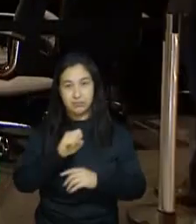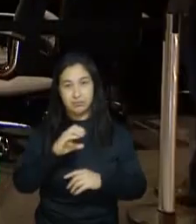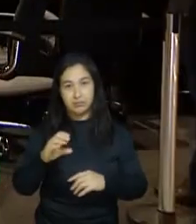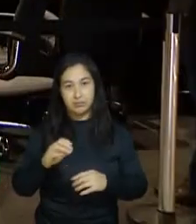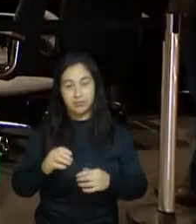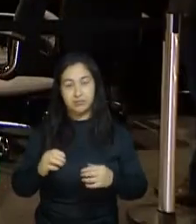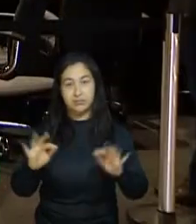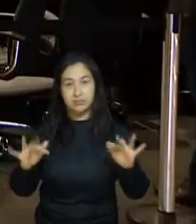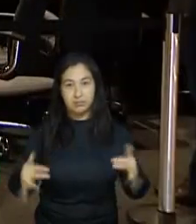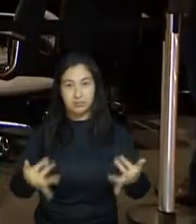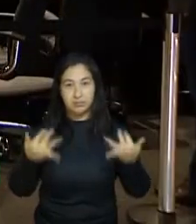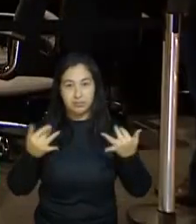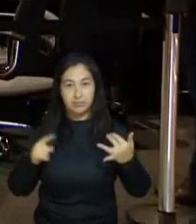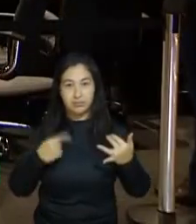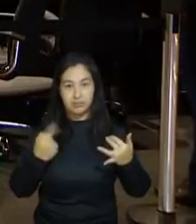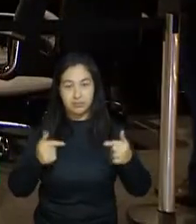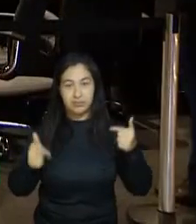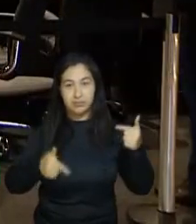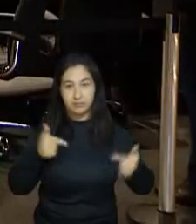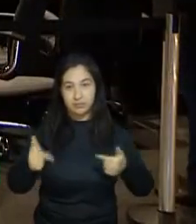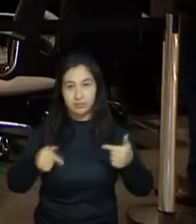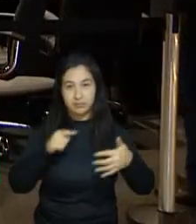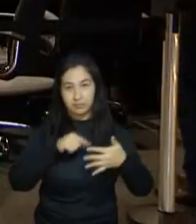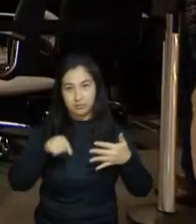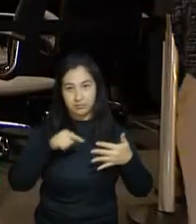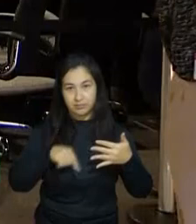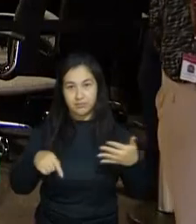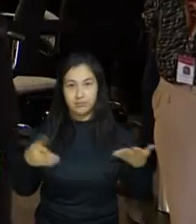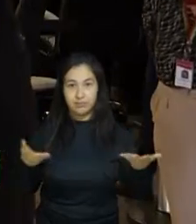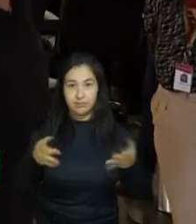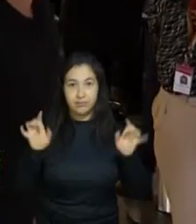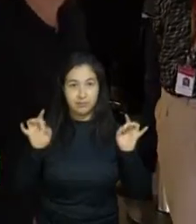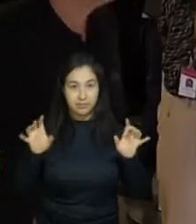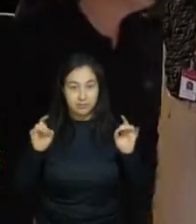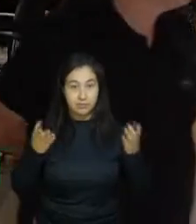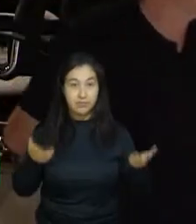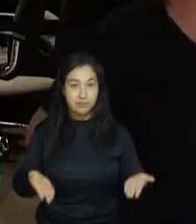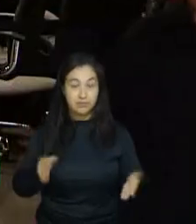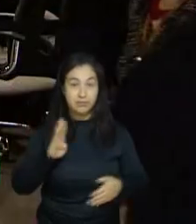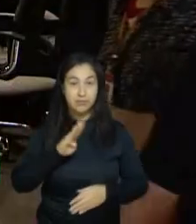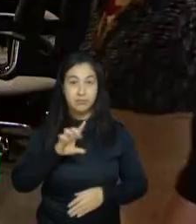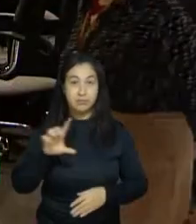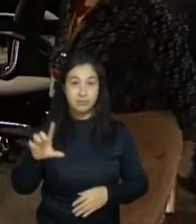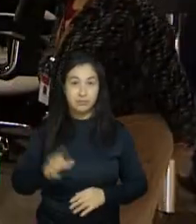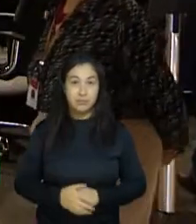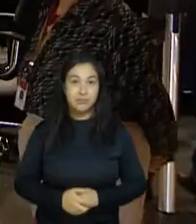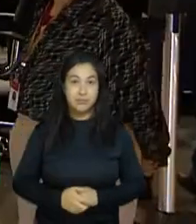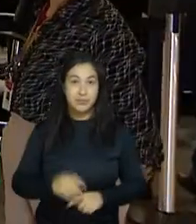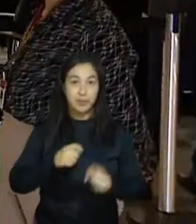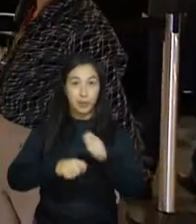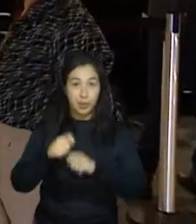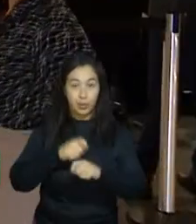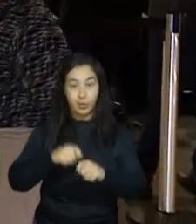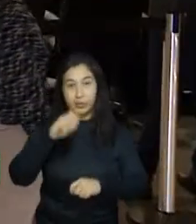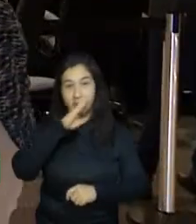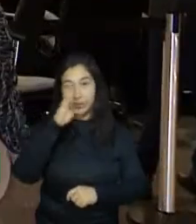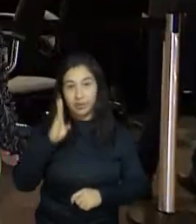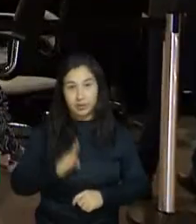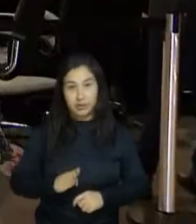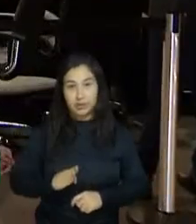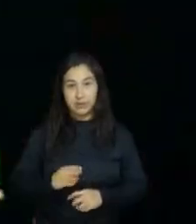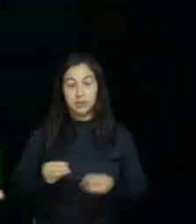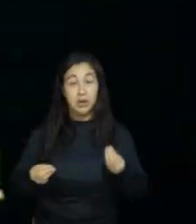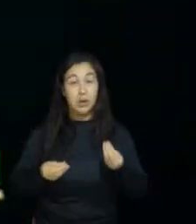acompanham o nosso trabalho nesta semana, especialmente aqui de Blumenau. A economia brasileira enfrenta